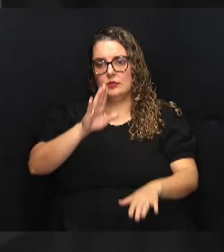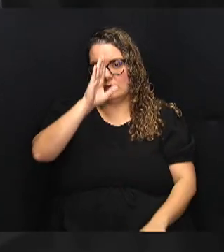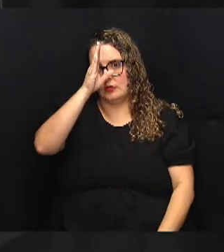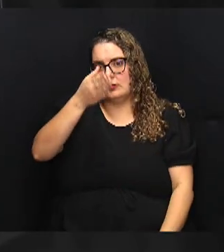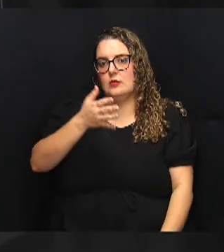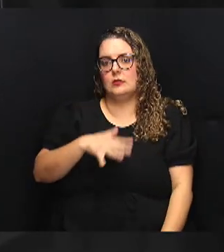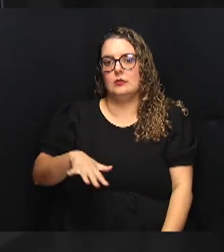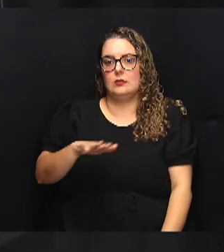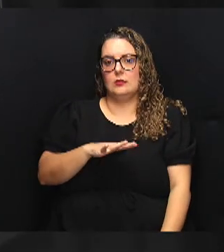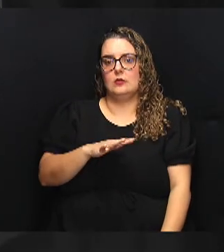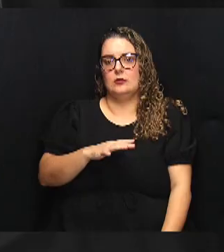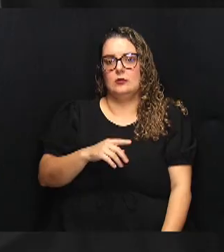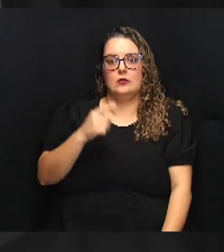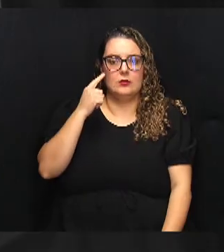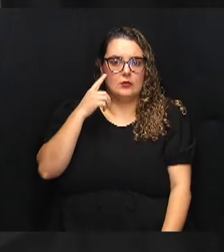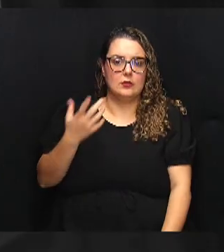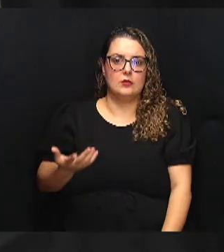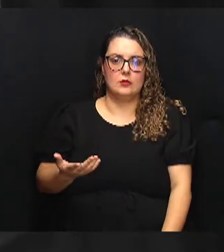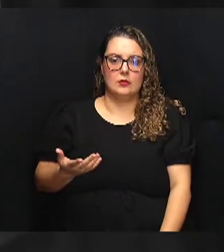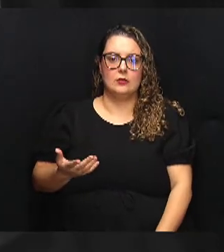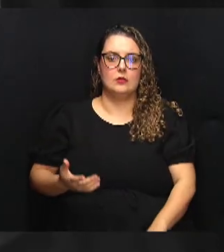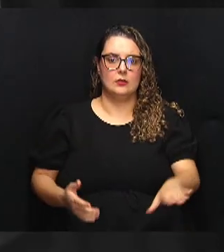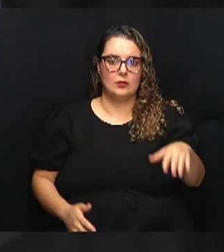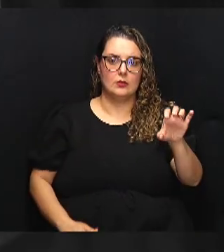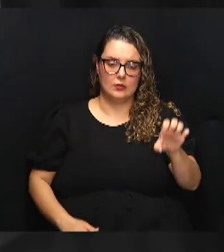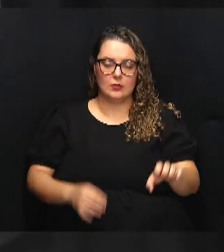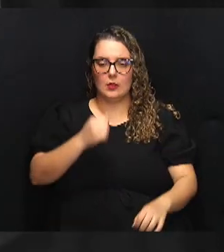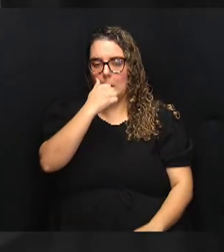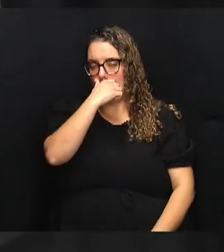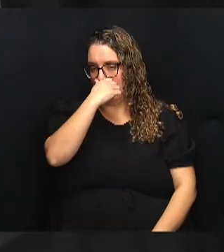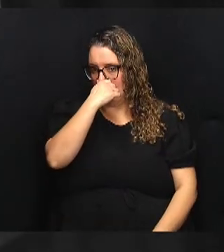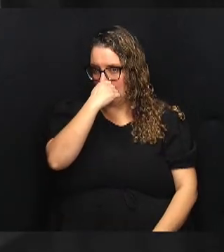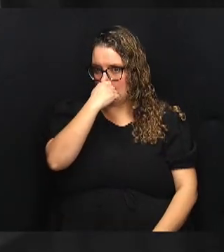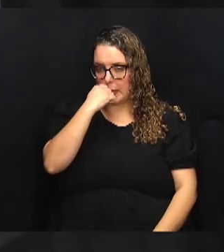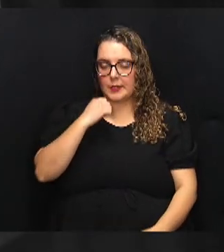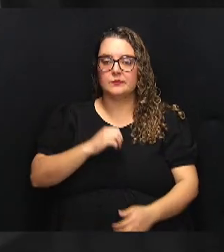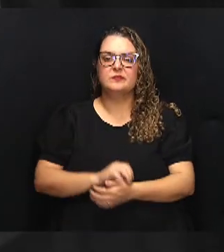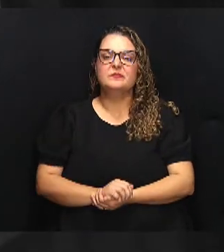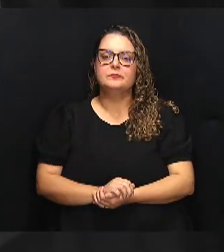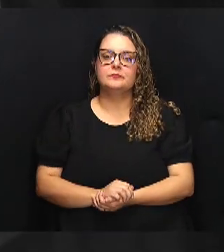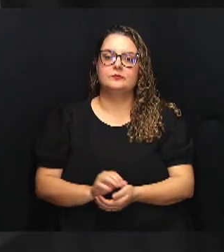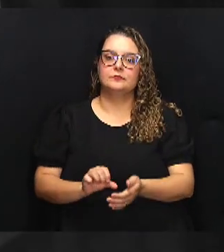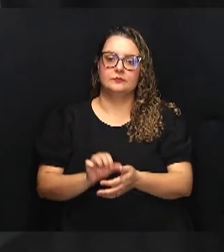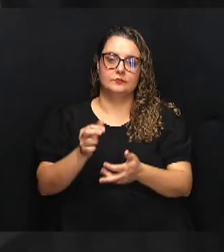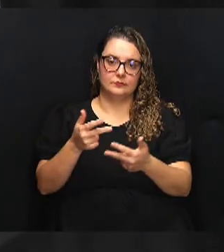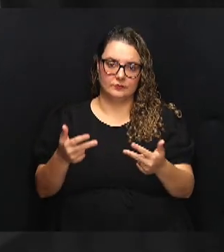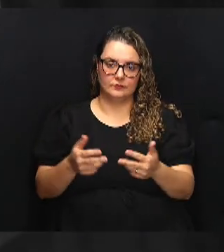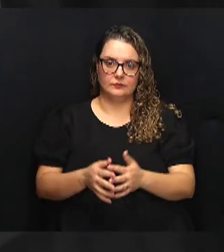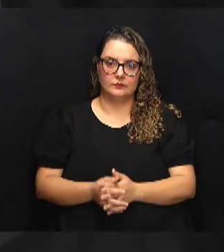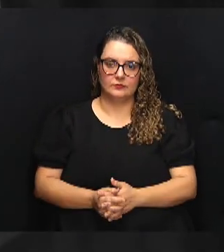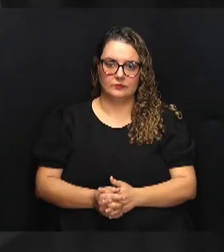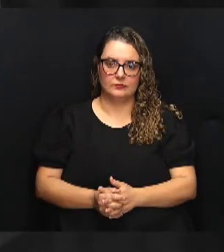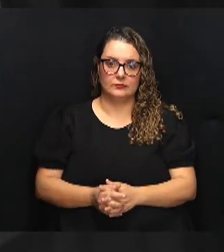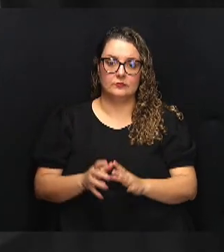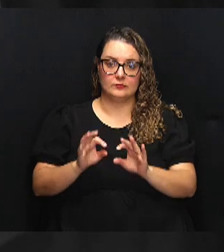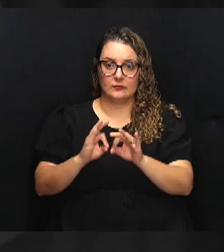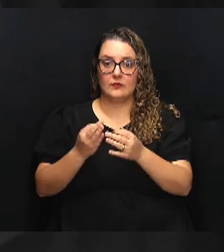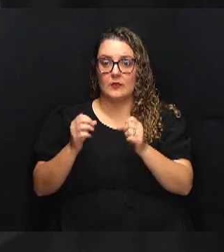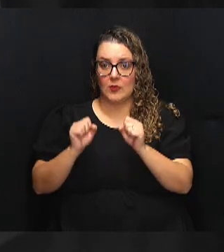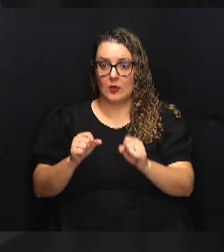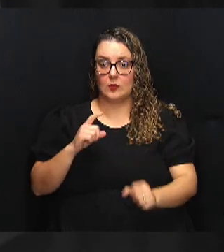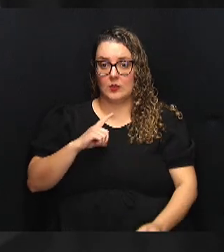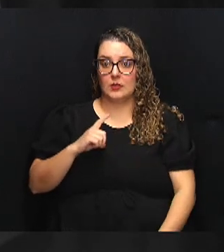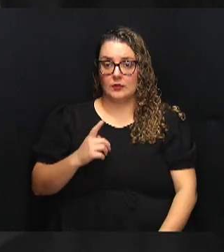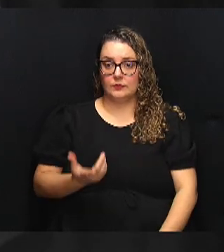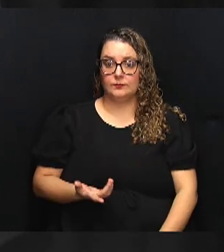sua vertente, que era de esquerda, né? Então, primeiro ponto é que a família ela possa ter